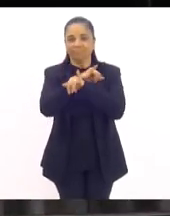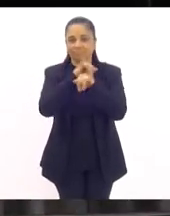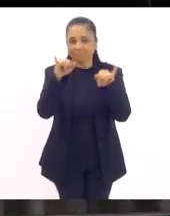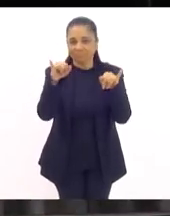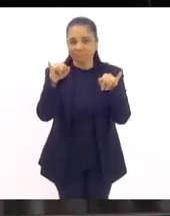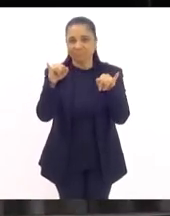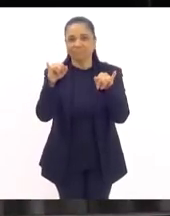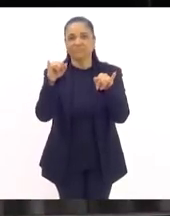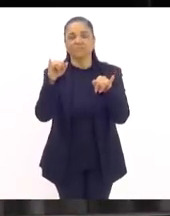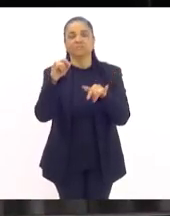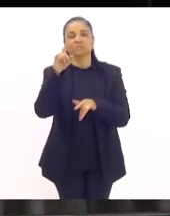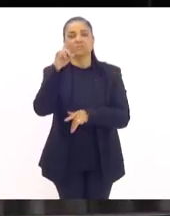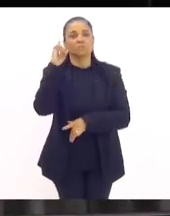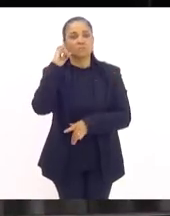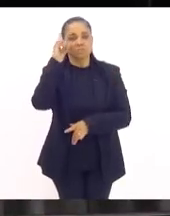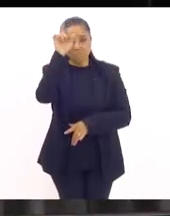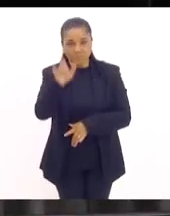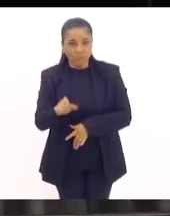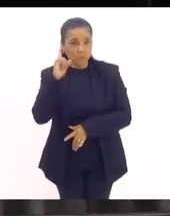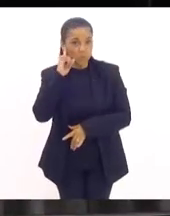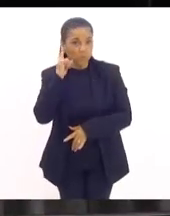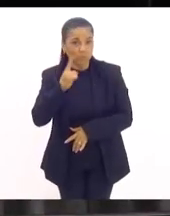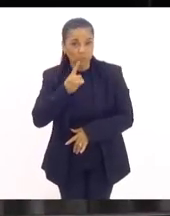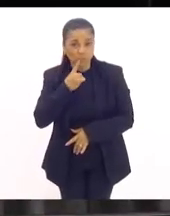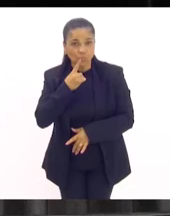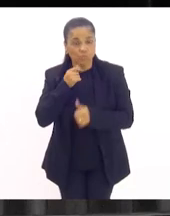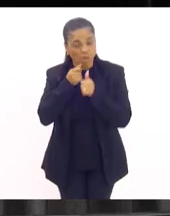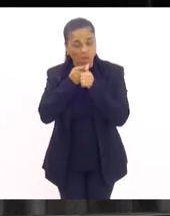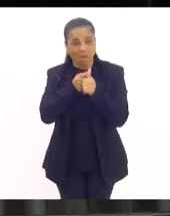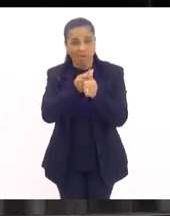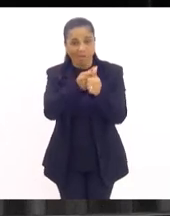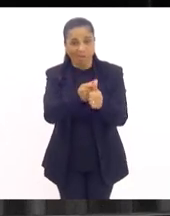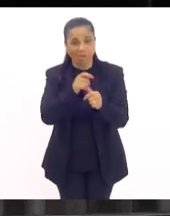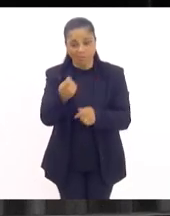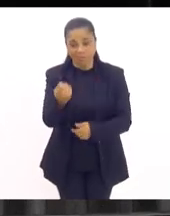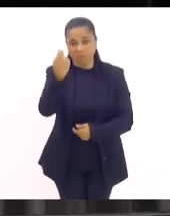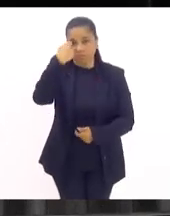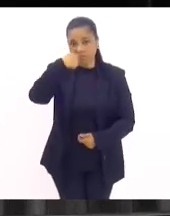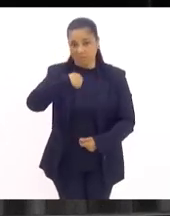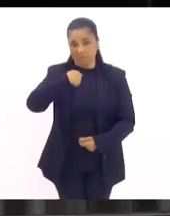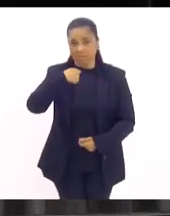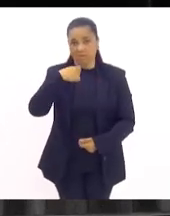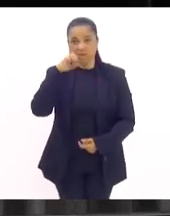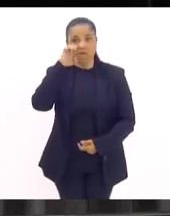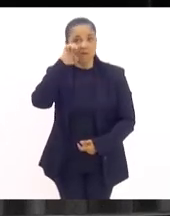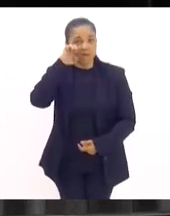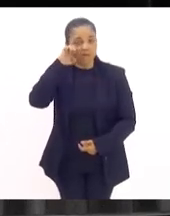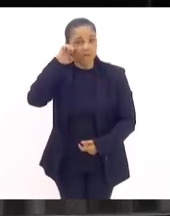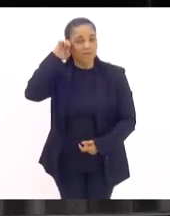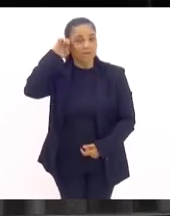para as pessoas surdas que nos acompanham, que o meu sinal é esse aqui.